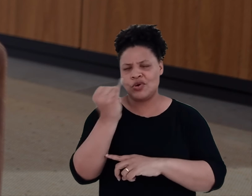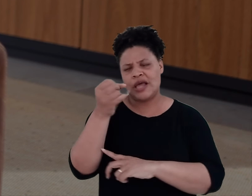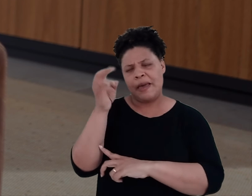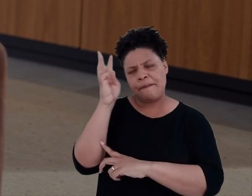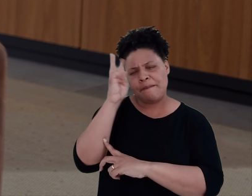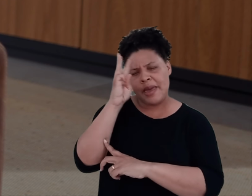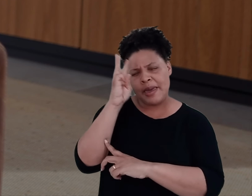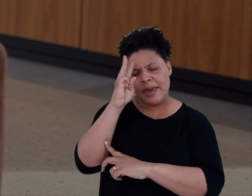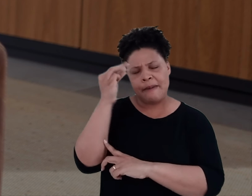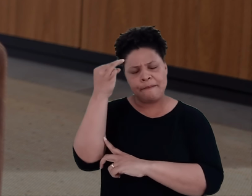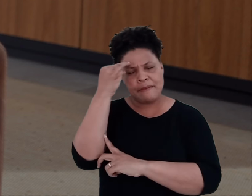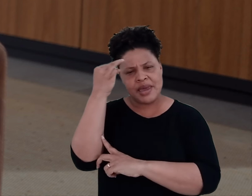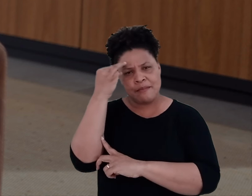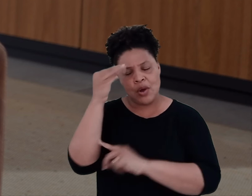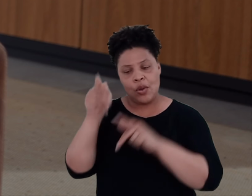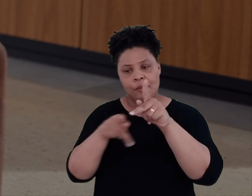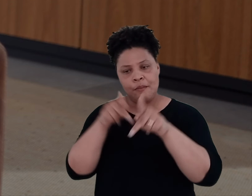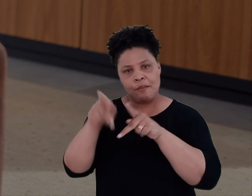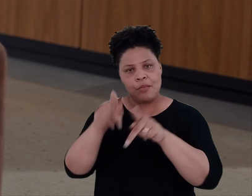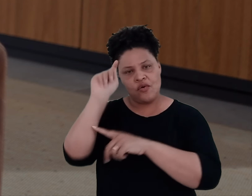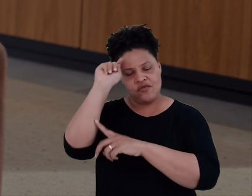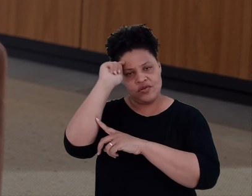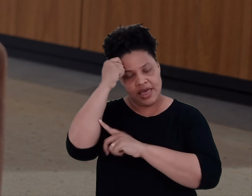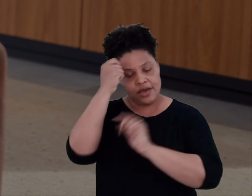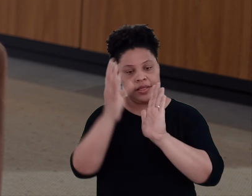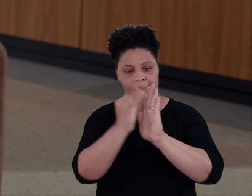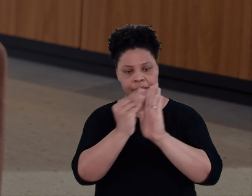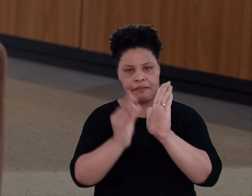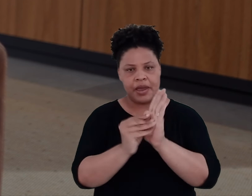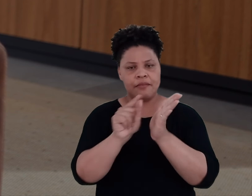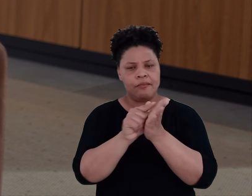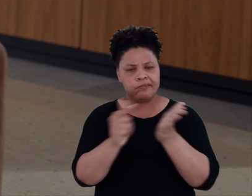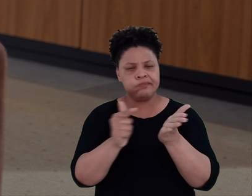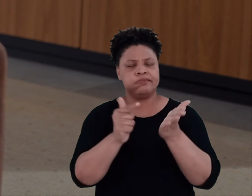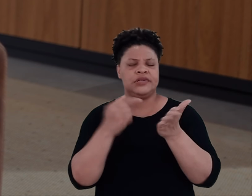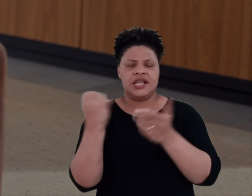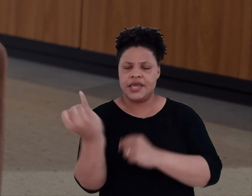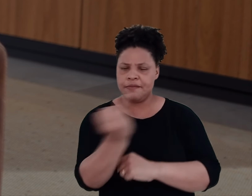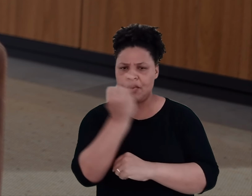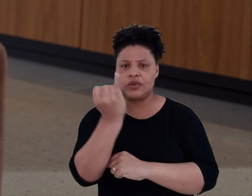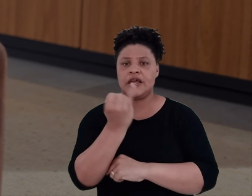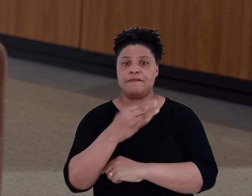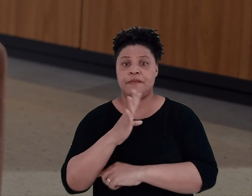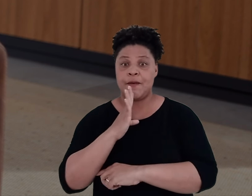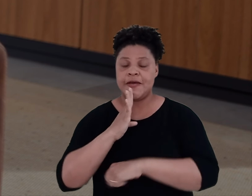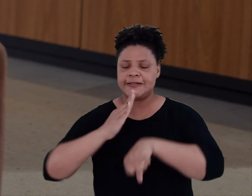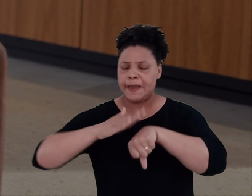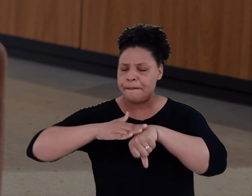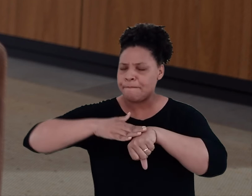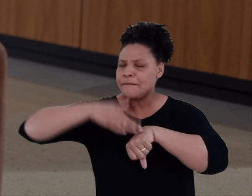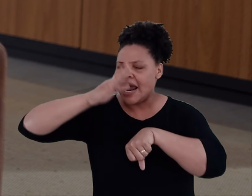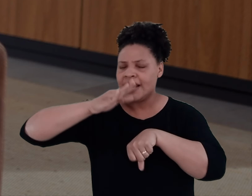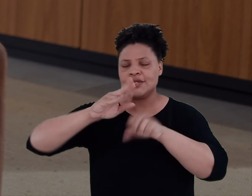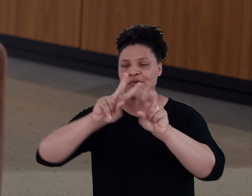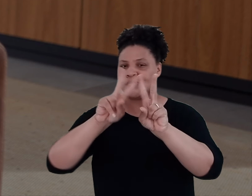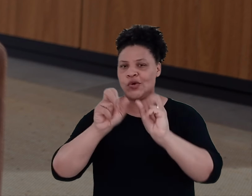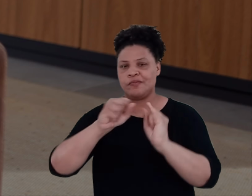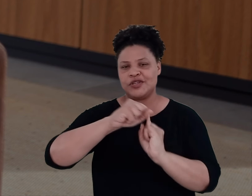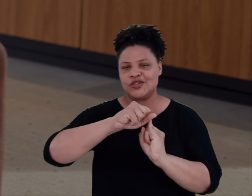do povo negro e que também traz conteúdos jornalísticos fundamentais para a gente conhecer mais da história da imprensa